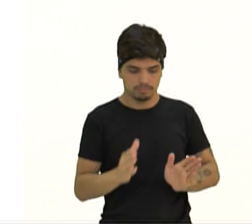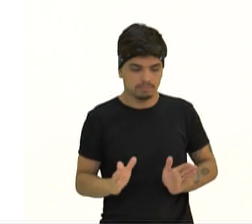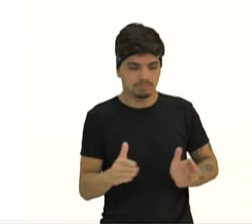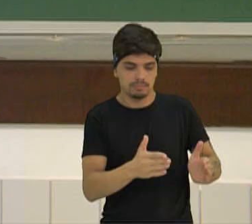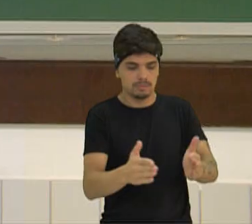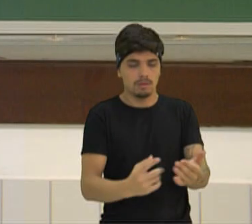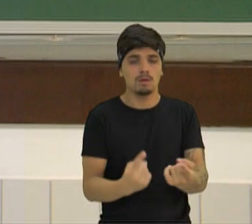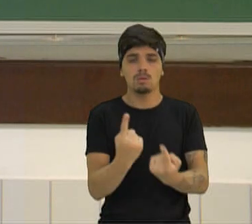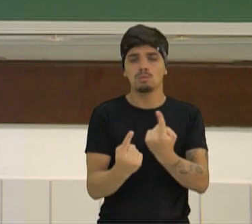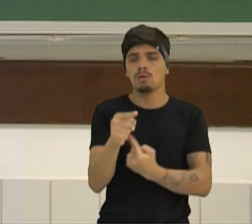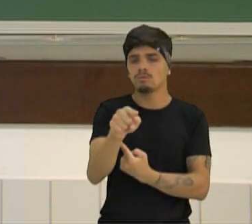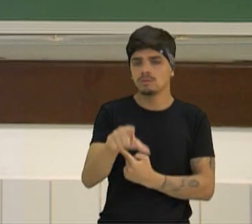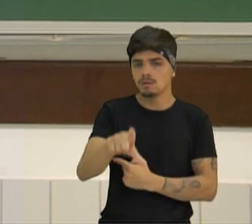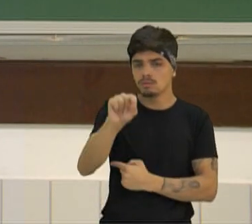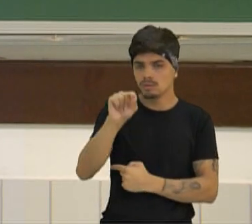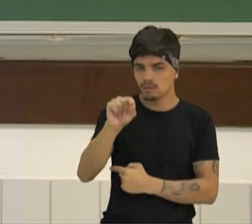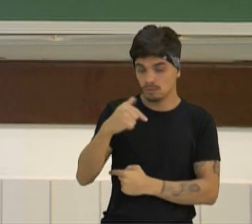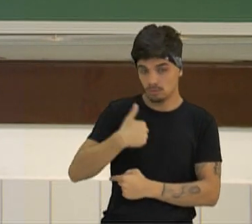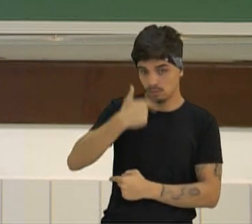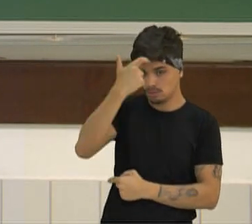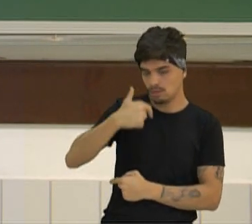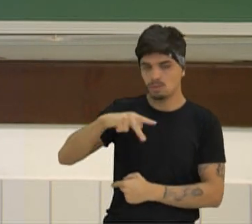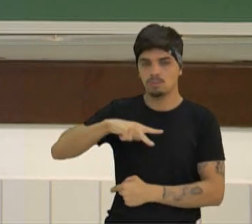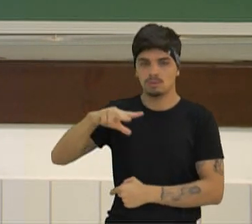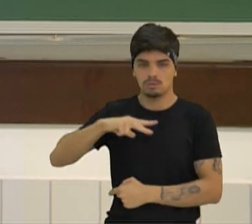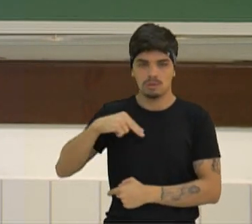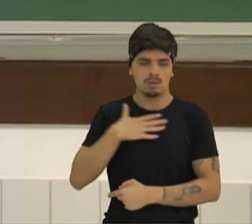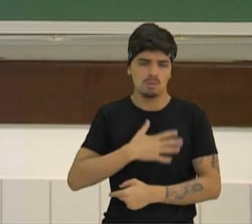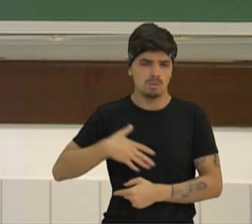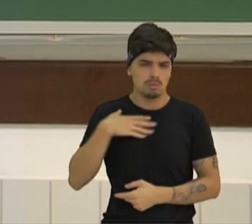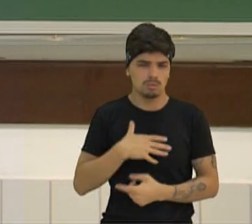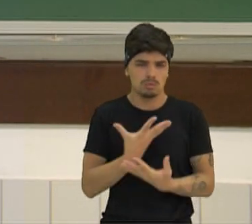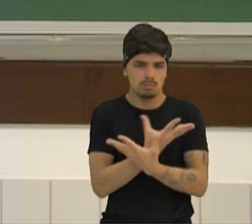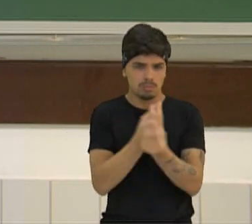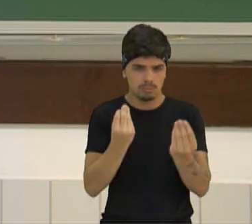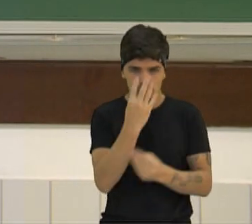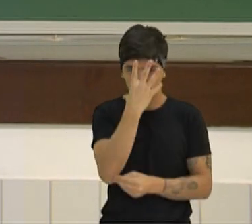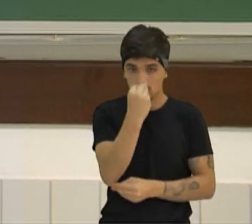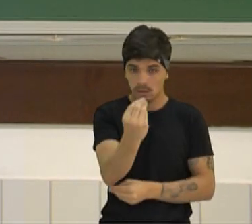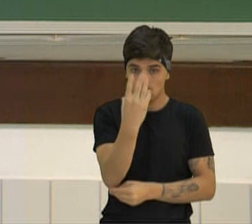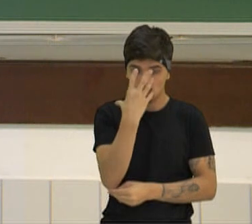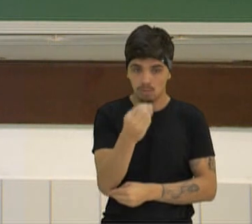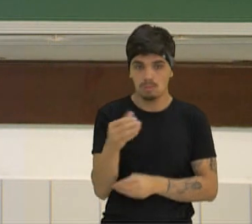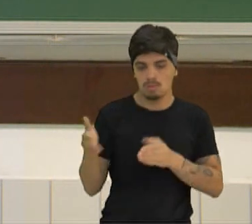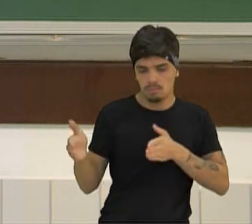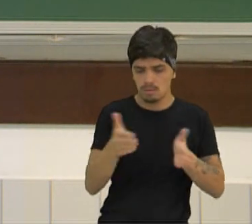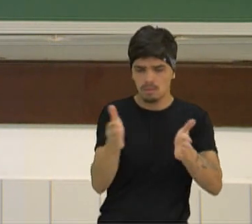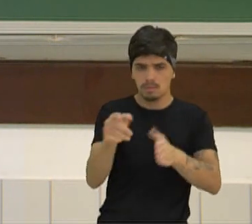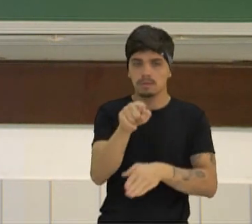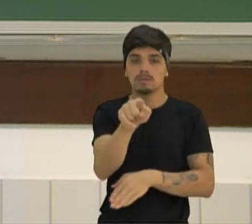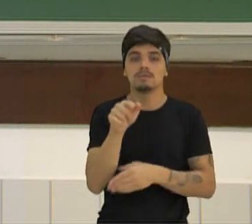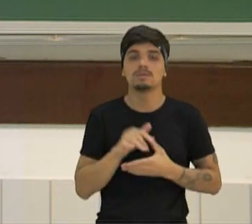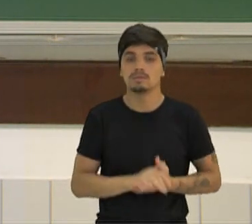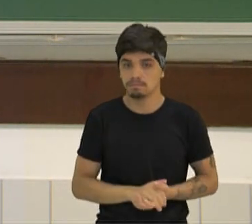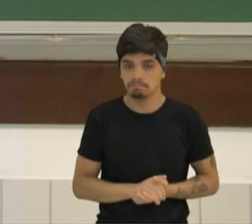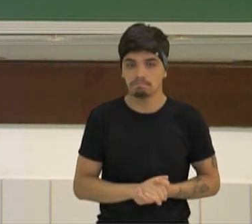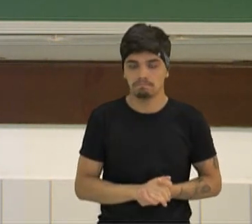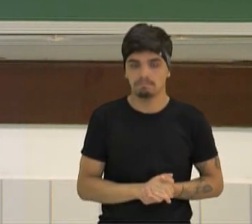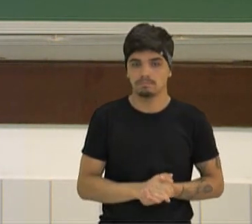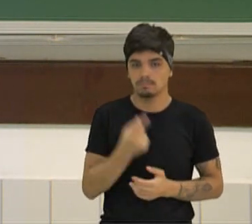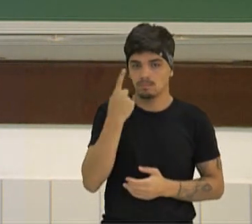Qual deles você gostaria de ler Eu particularmente gostaria muito de ler o lobo da estrada e você e